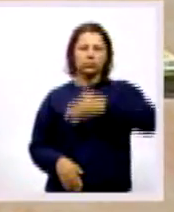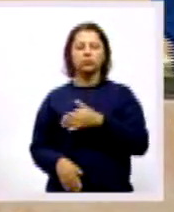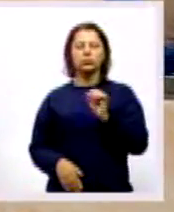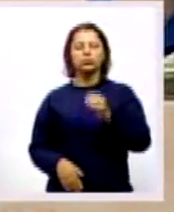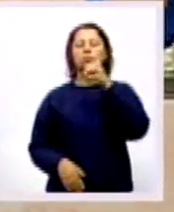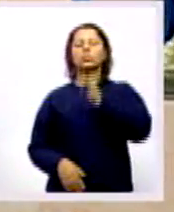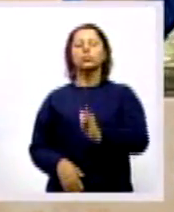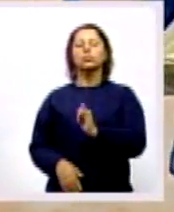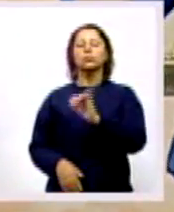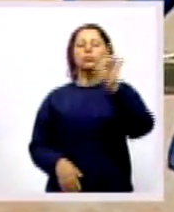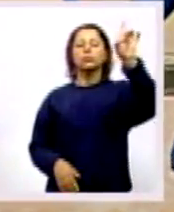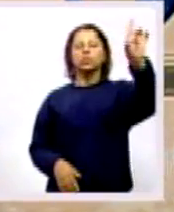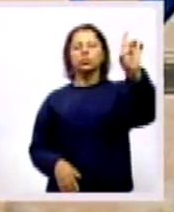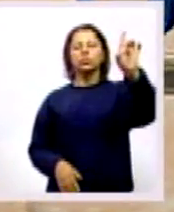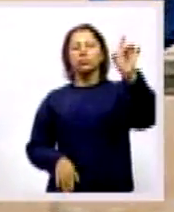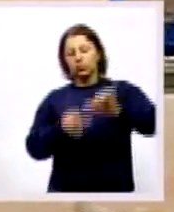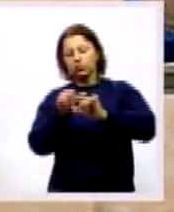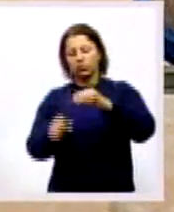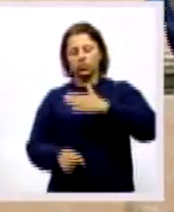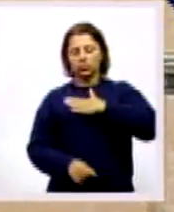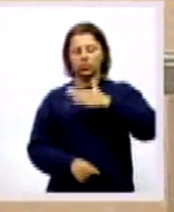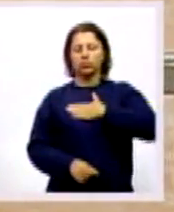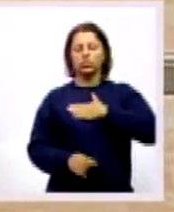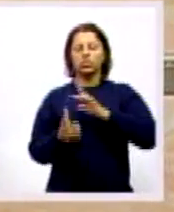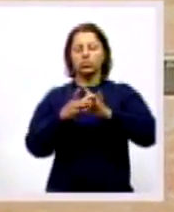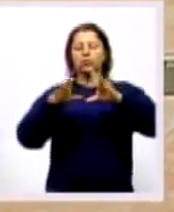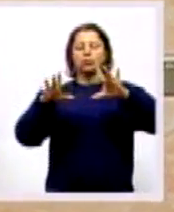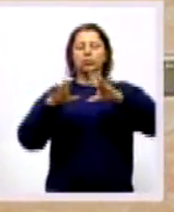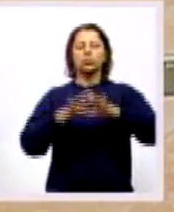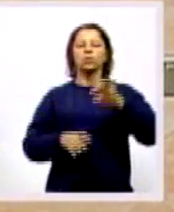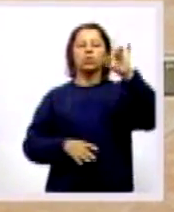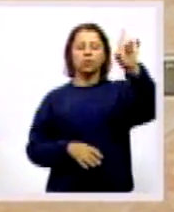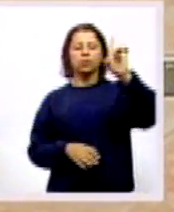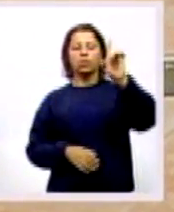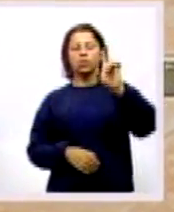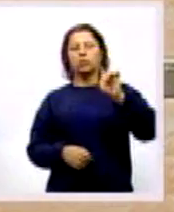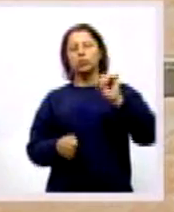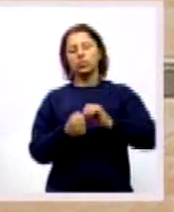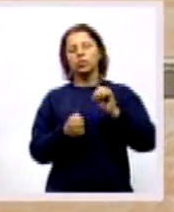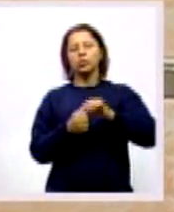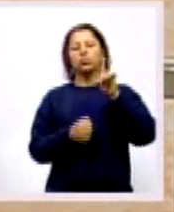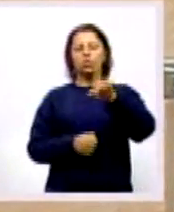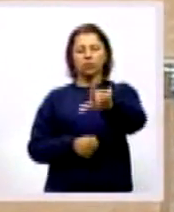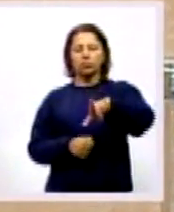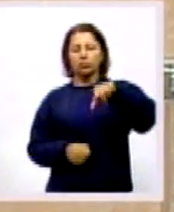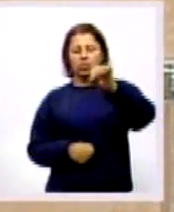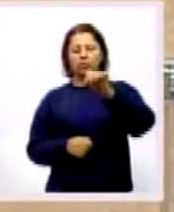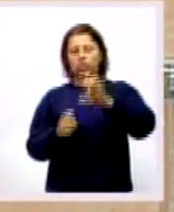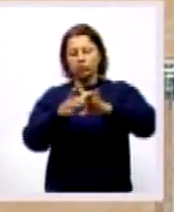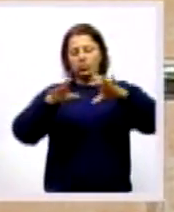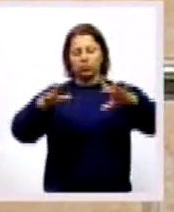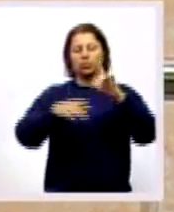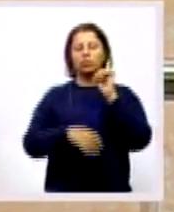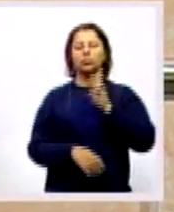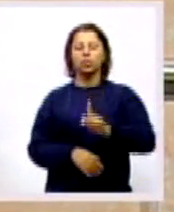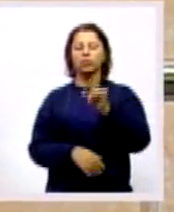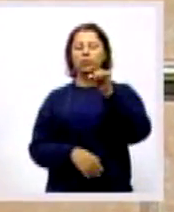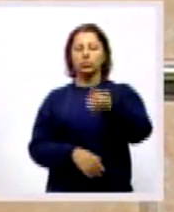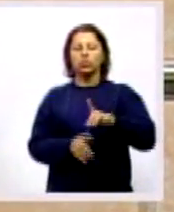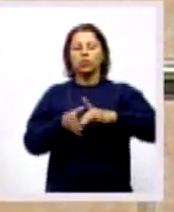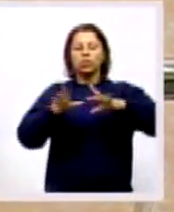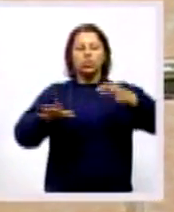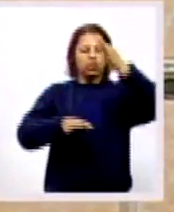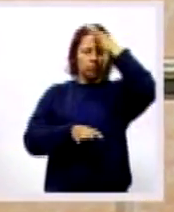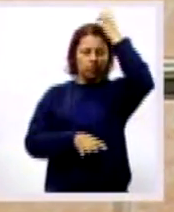que vai dizer: Deus me fez um homem livre. Deus te faz um homem e uma mulher livre cada vez que você permite